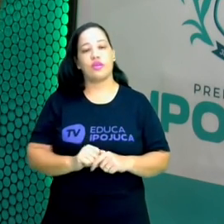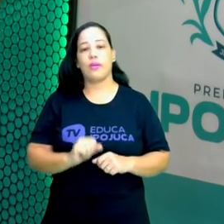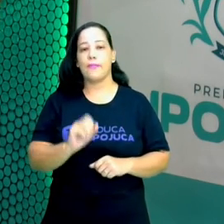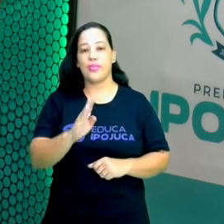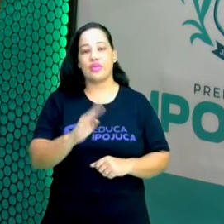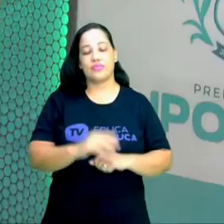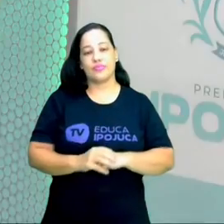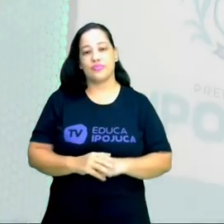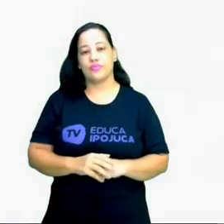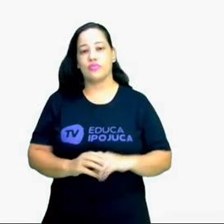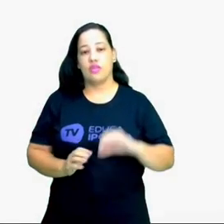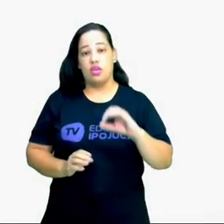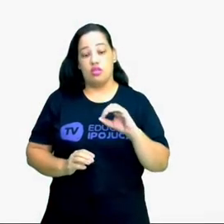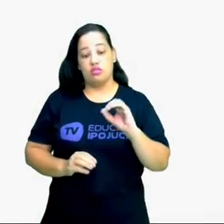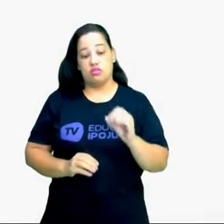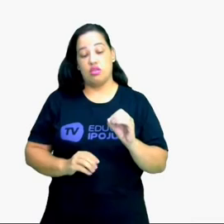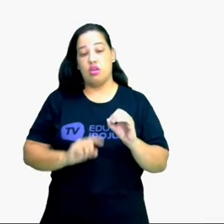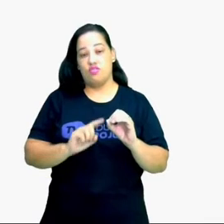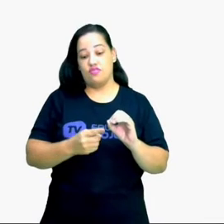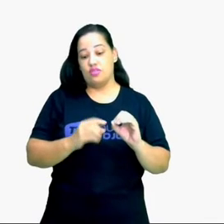B,